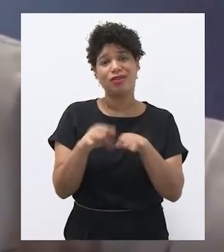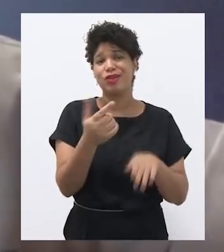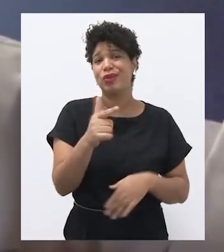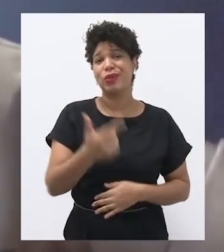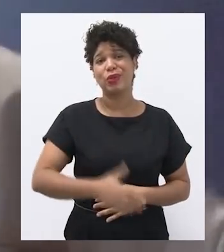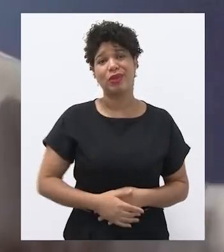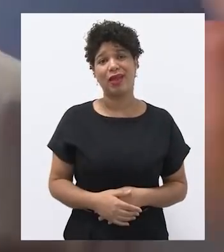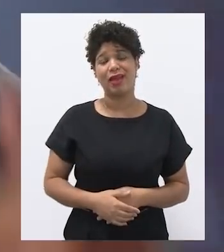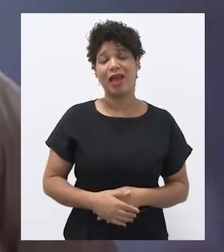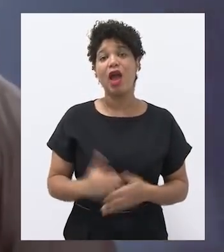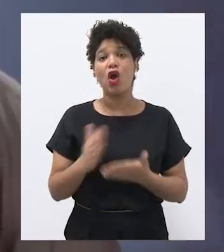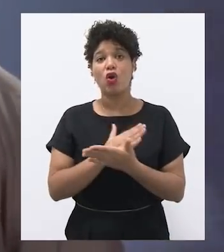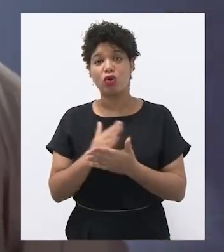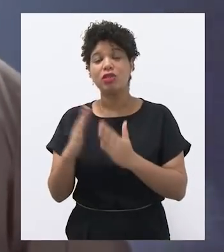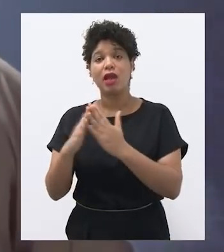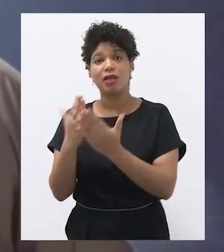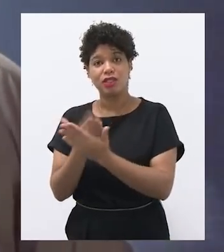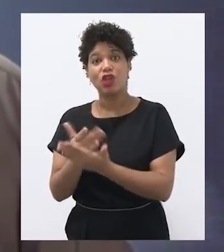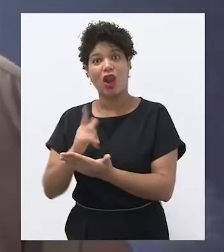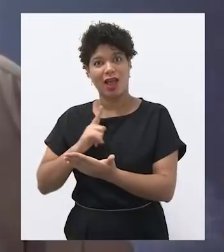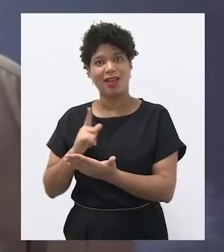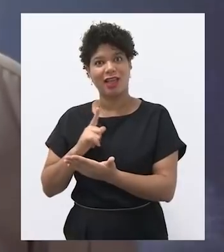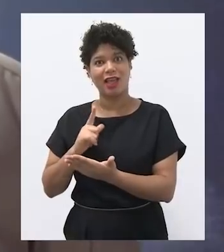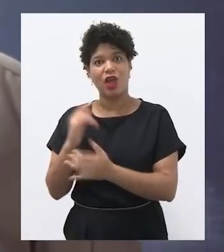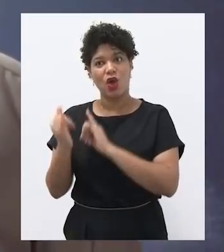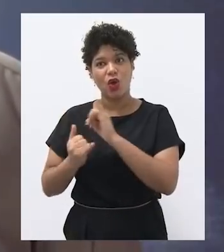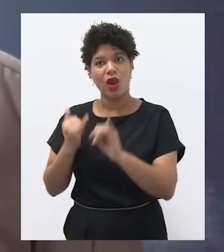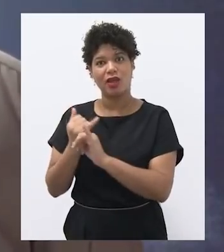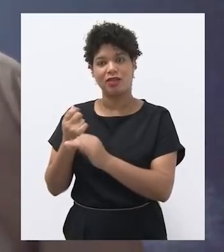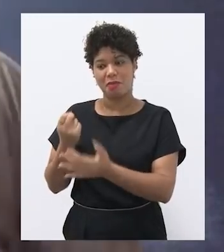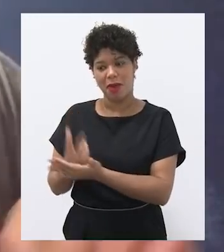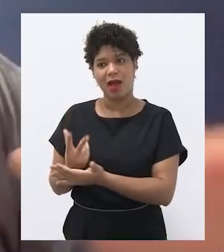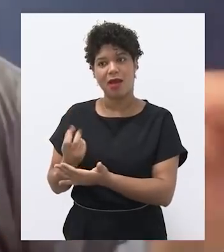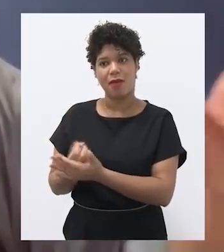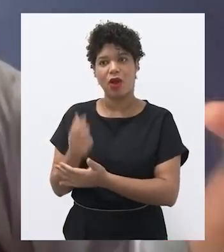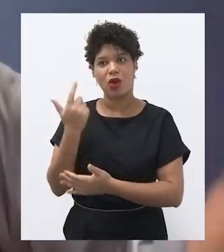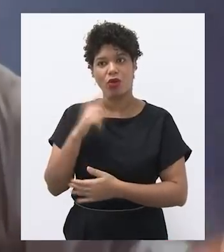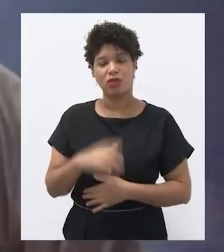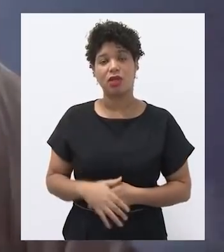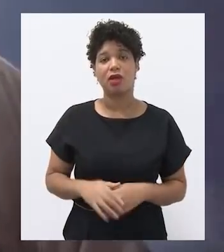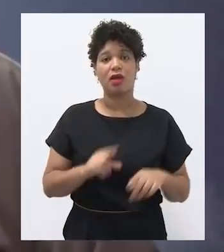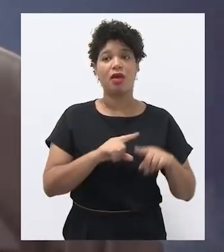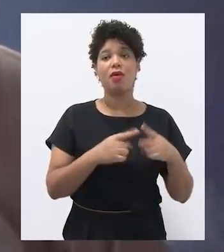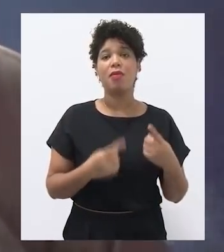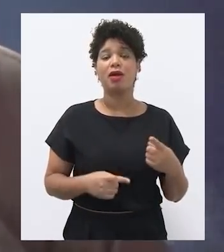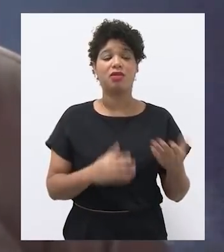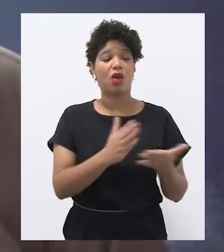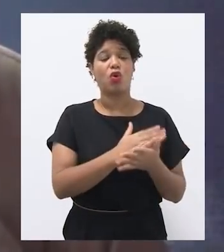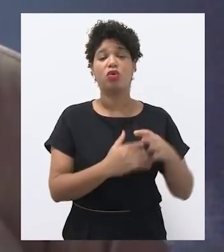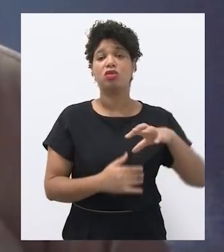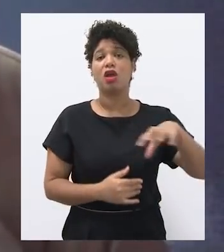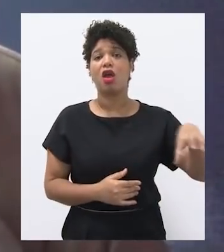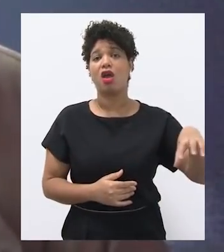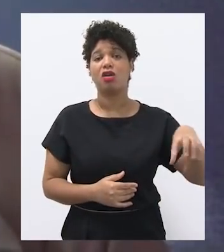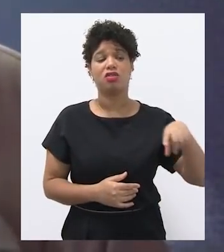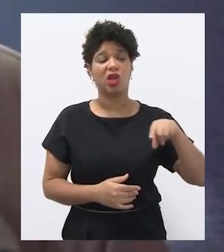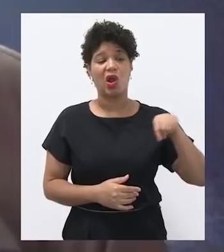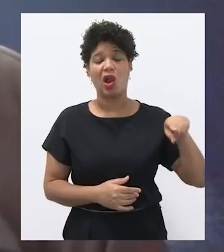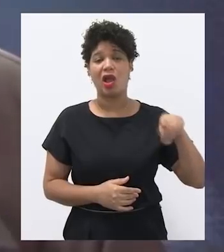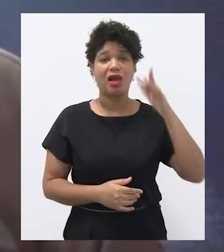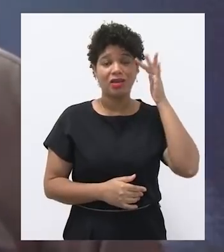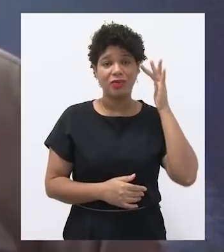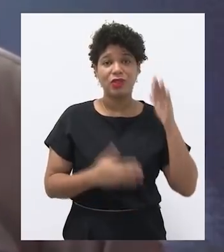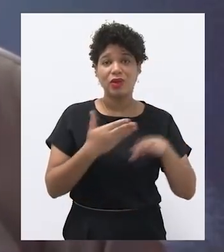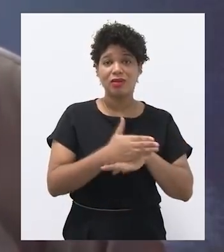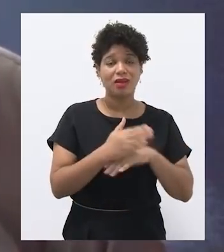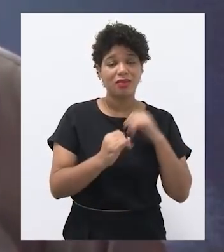os estudantes que os próprios estudantes poderiam pagar para ter. Em compensação, vamos ter regiões em que não vai haver a